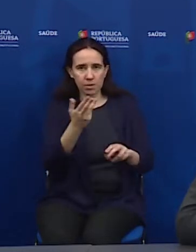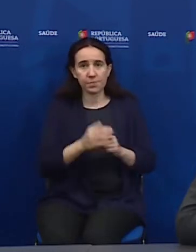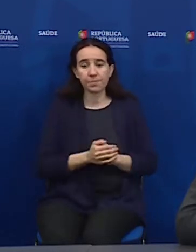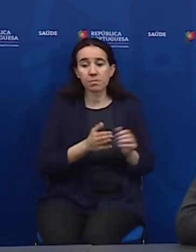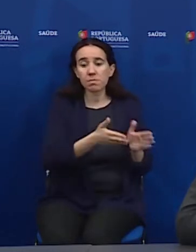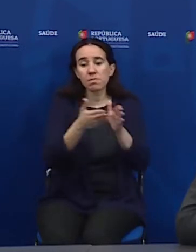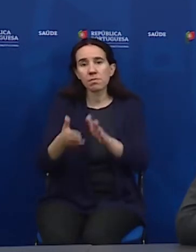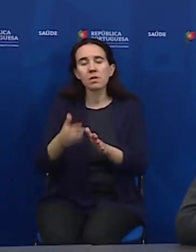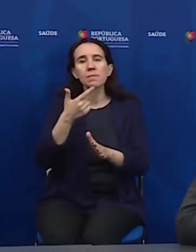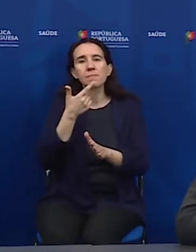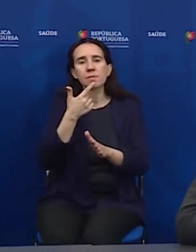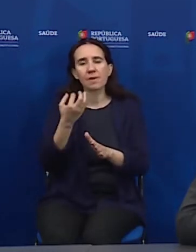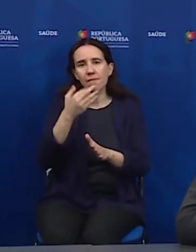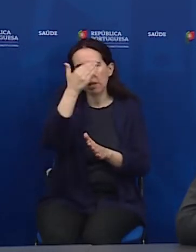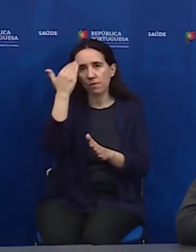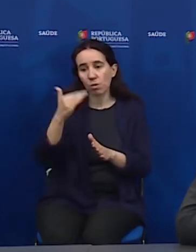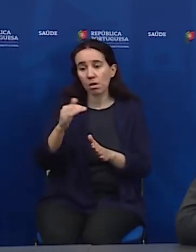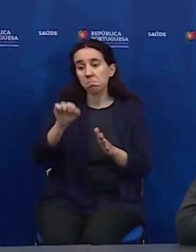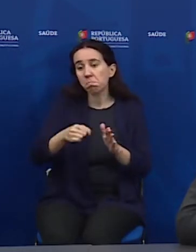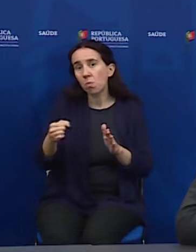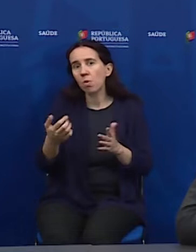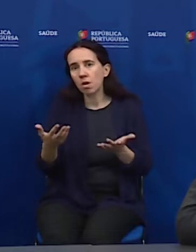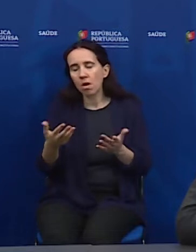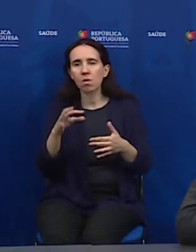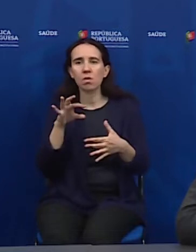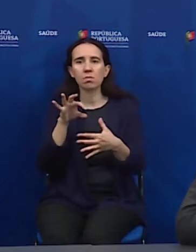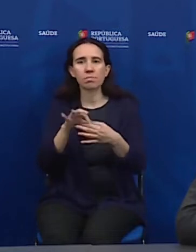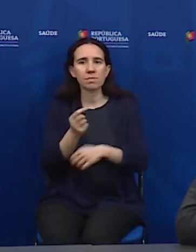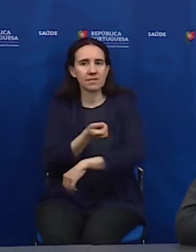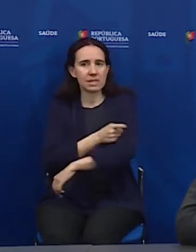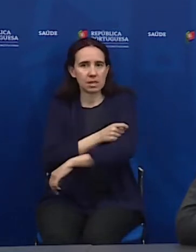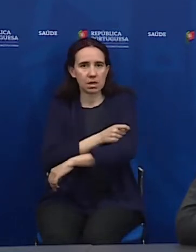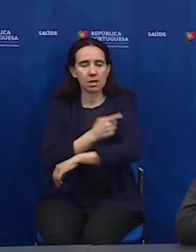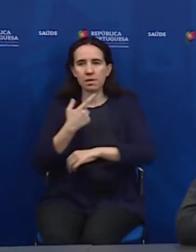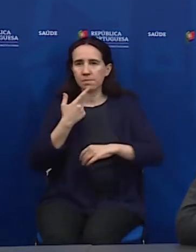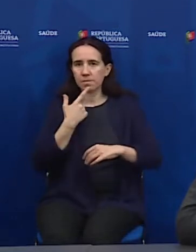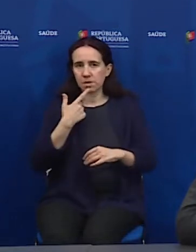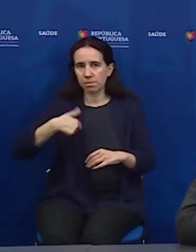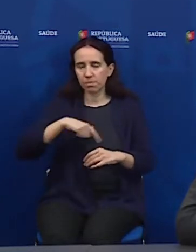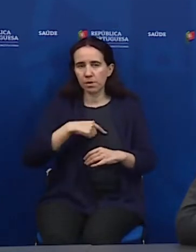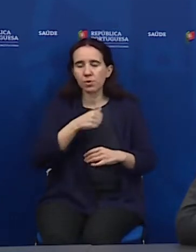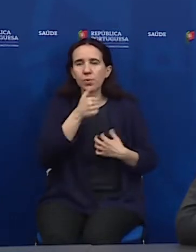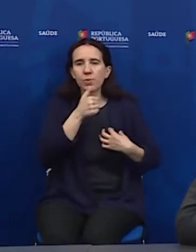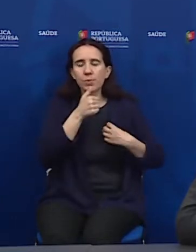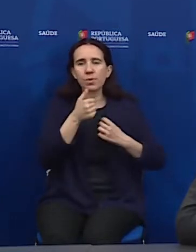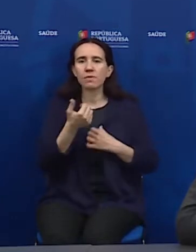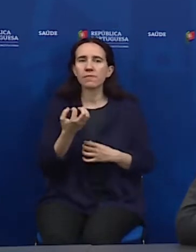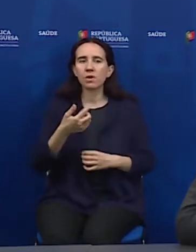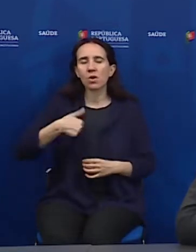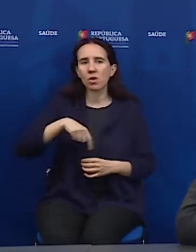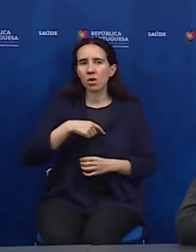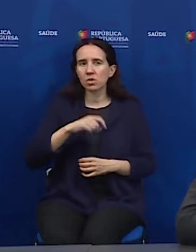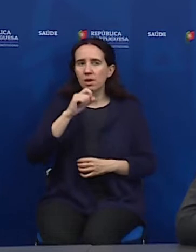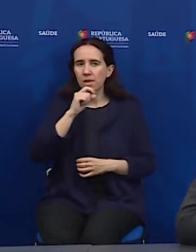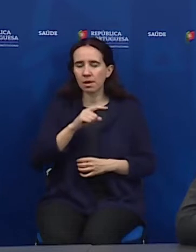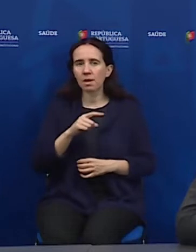lado, percebermos as dificuldades ou não que têm a ver com a vacina e percebermos até que ponto nós